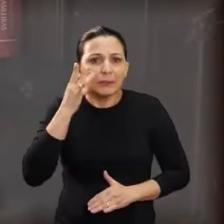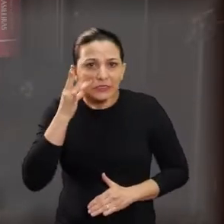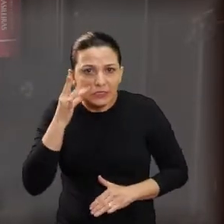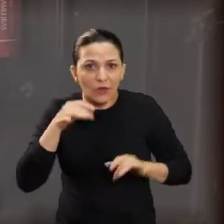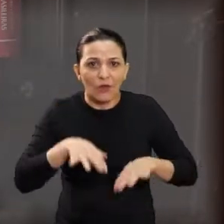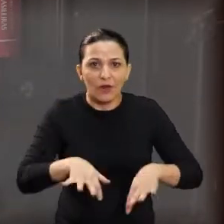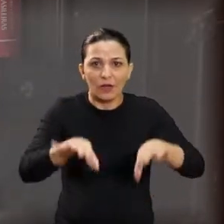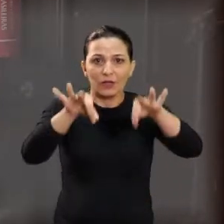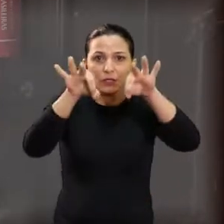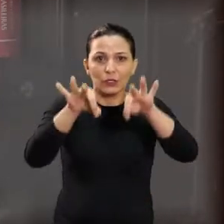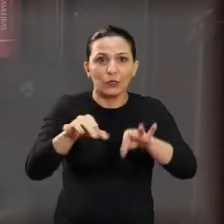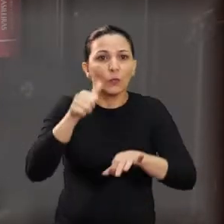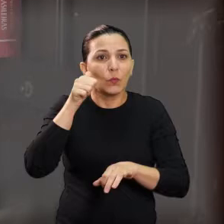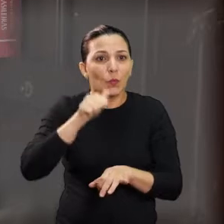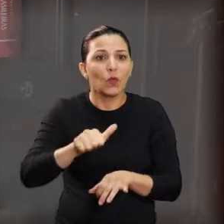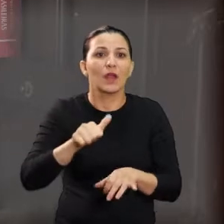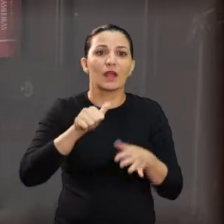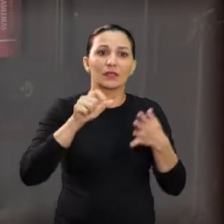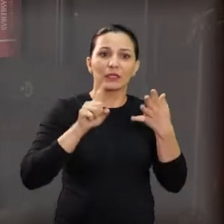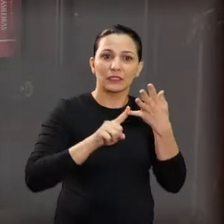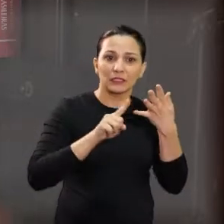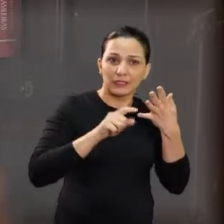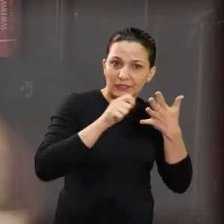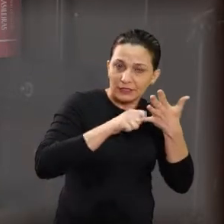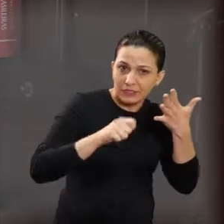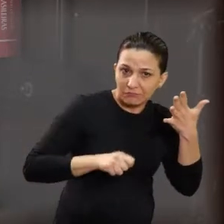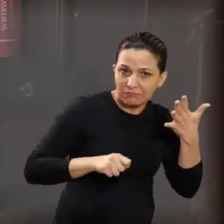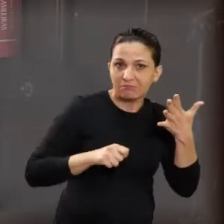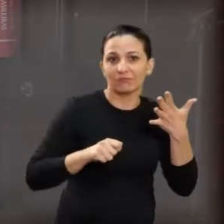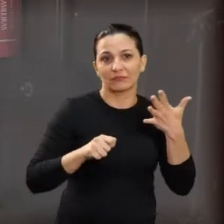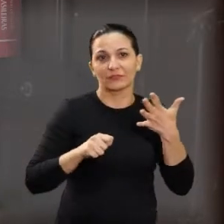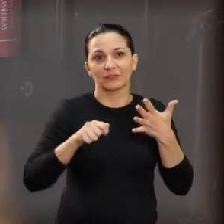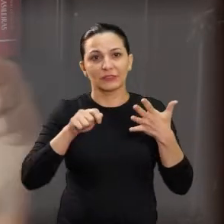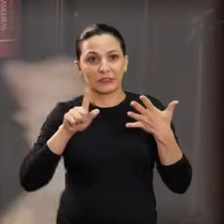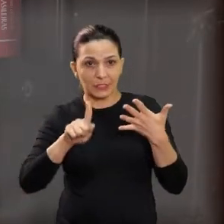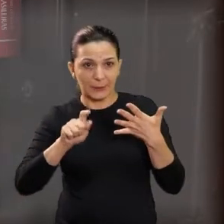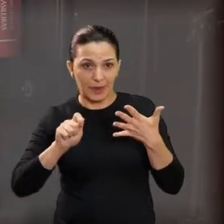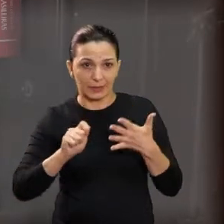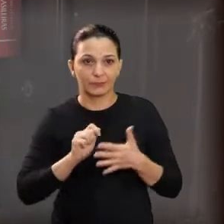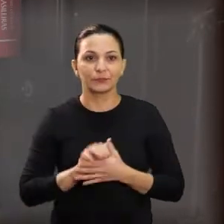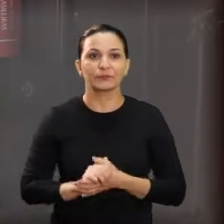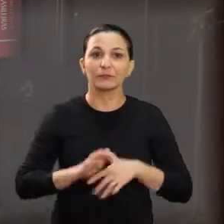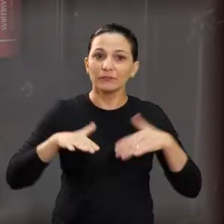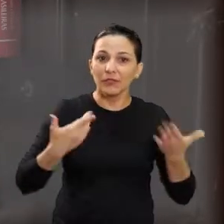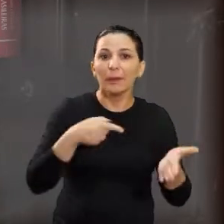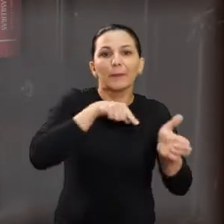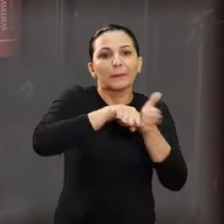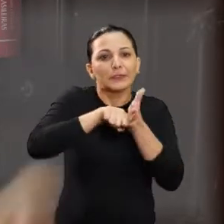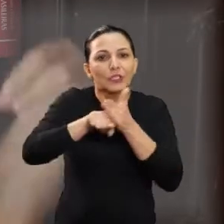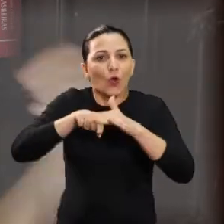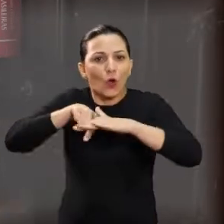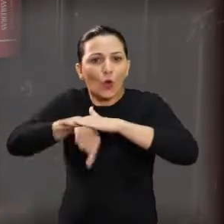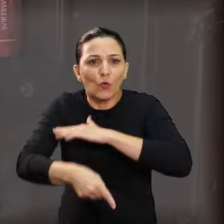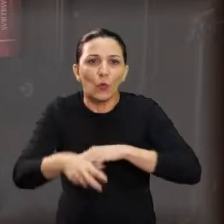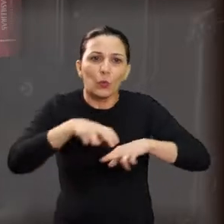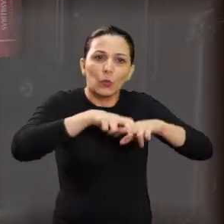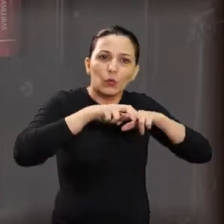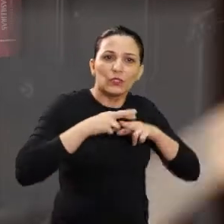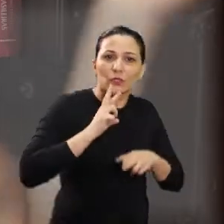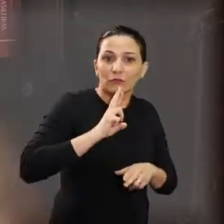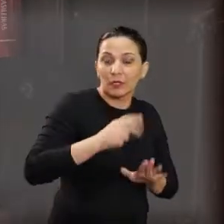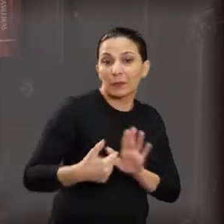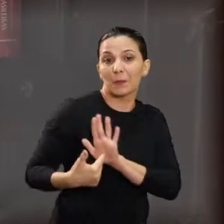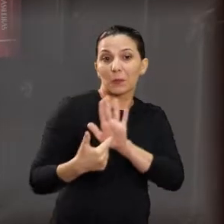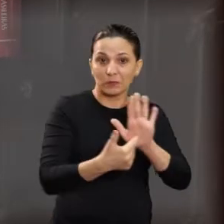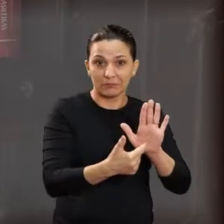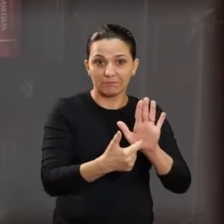no Arquivos da Gabriela Mistral. Então, esse é um resultado, né, dessa longa pesquisa, onde as próprias autoras